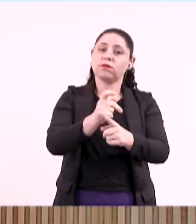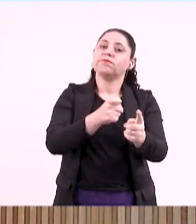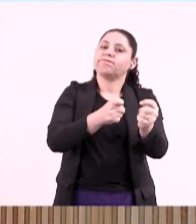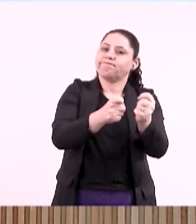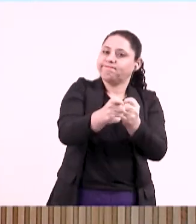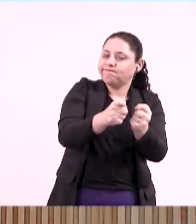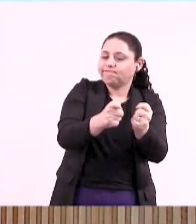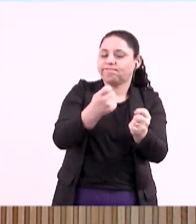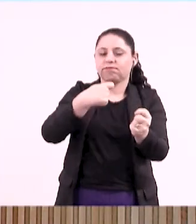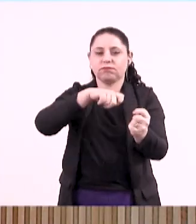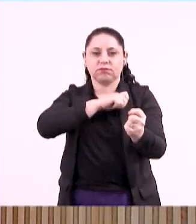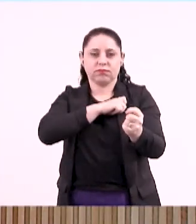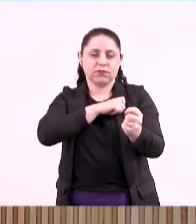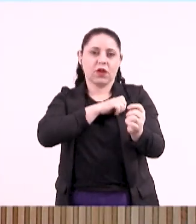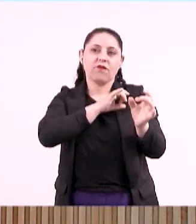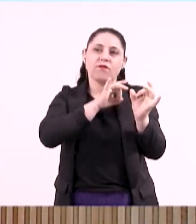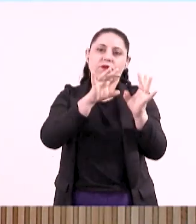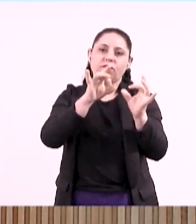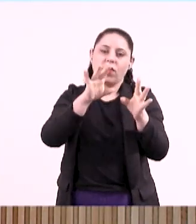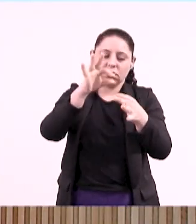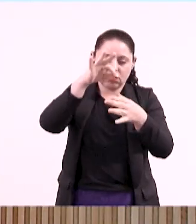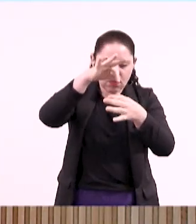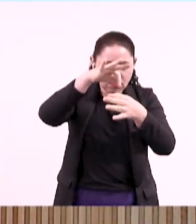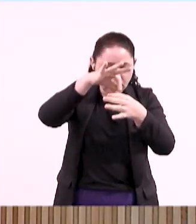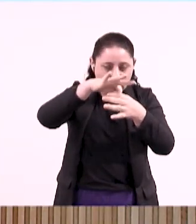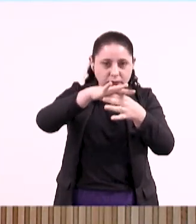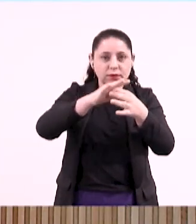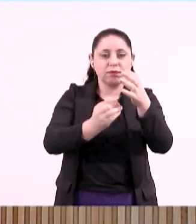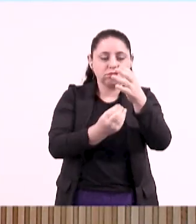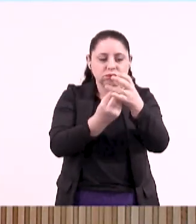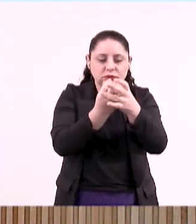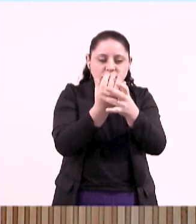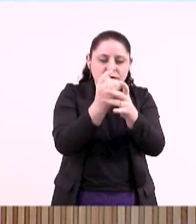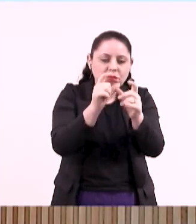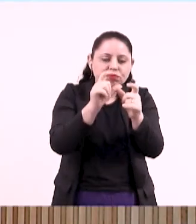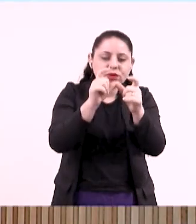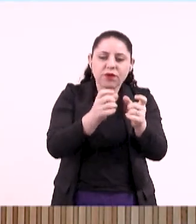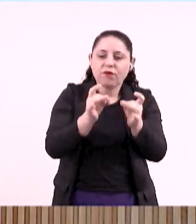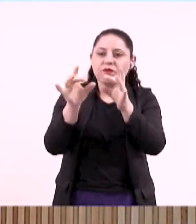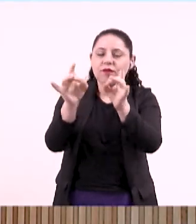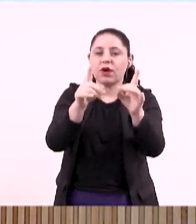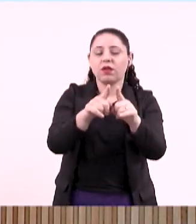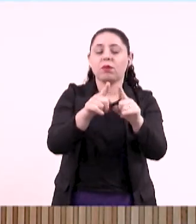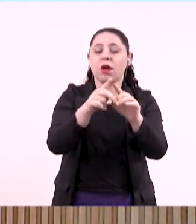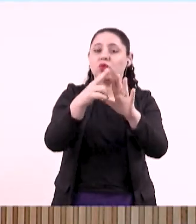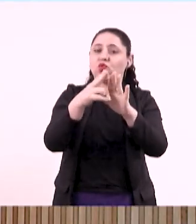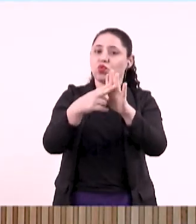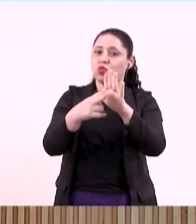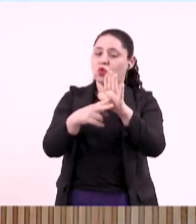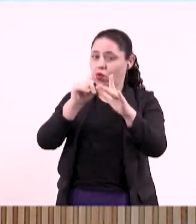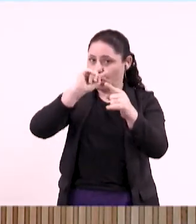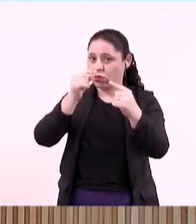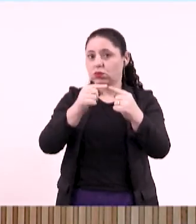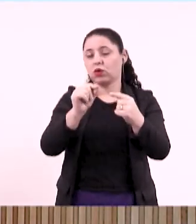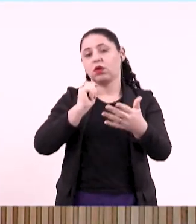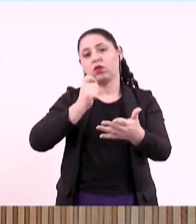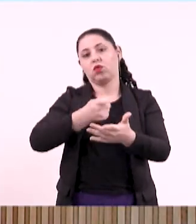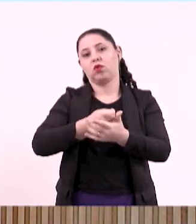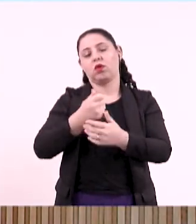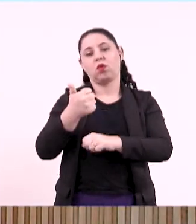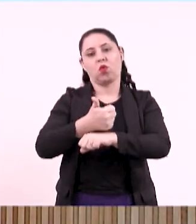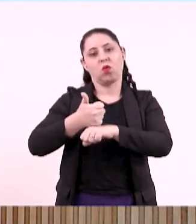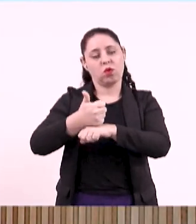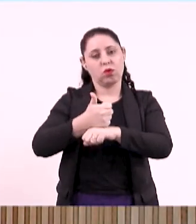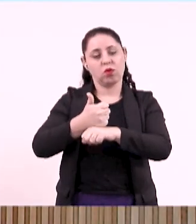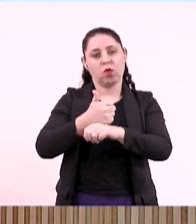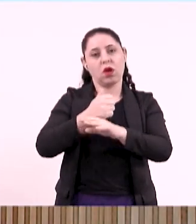e de fiscalização do comércio de sementes e de mudas em conformidade com a legislação e as normas específicas, com o objetivo de garantir a